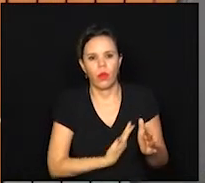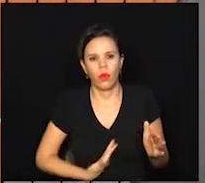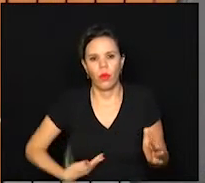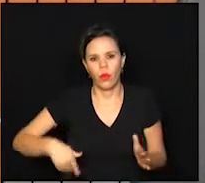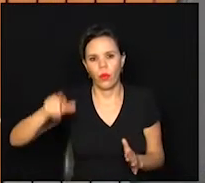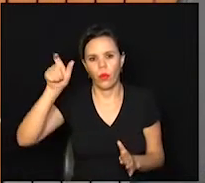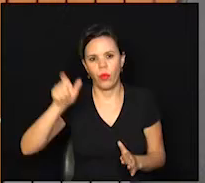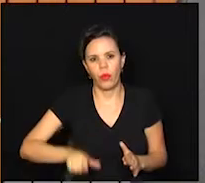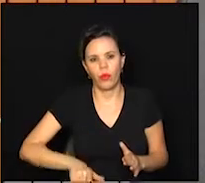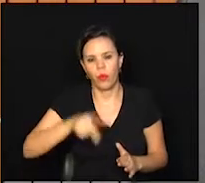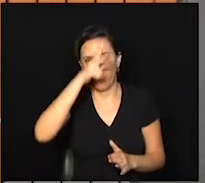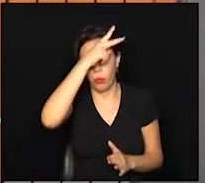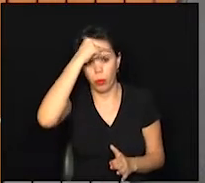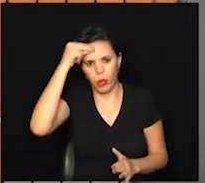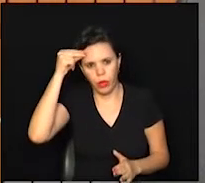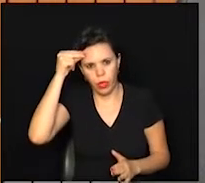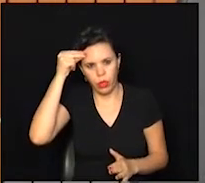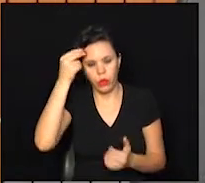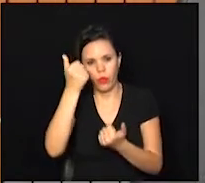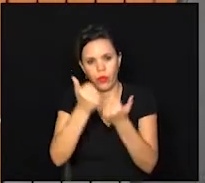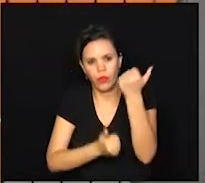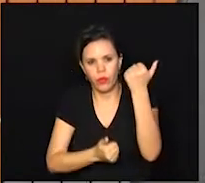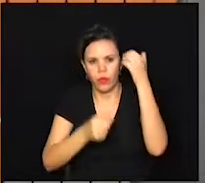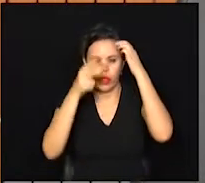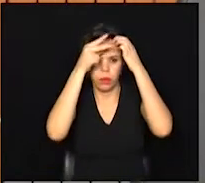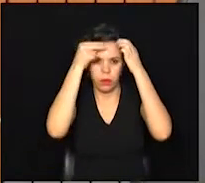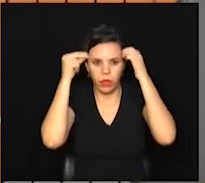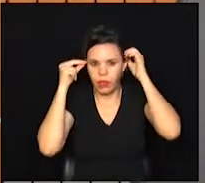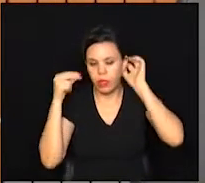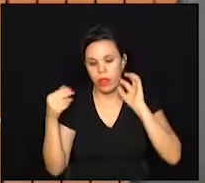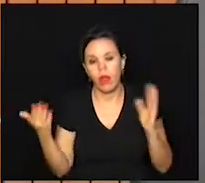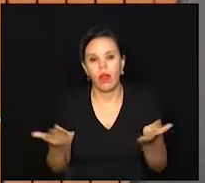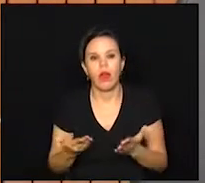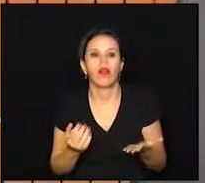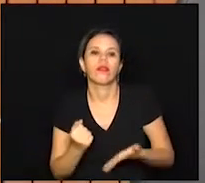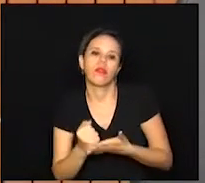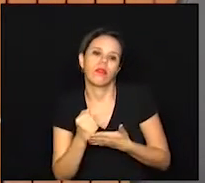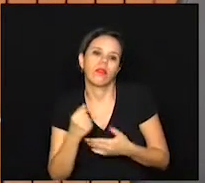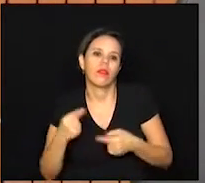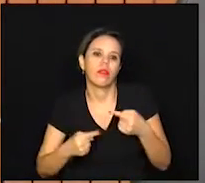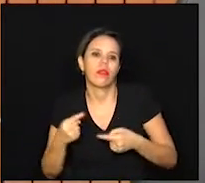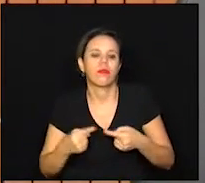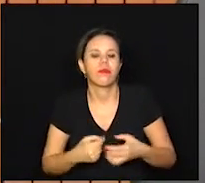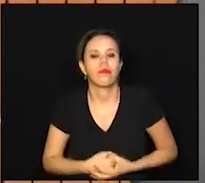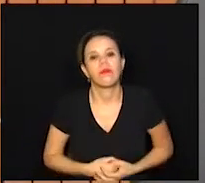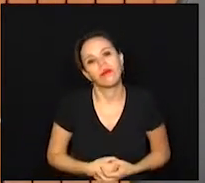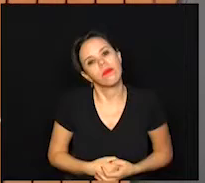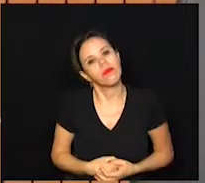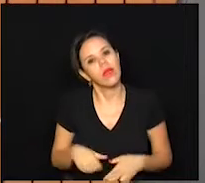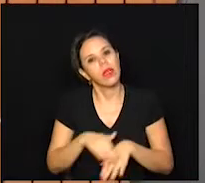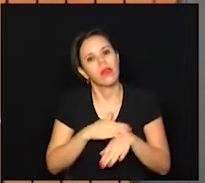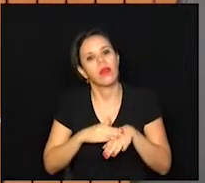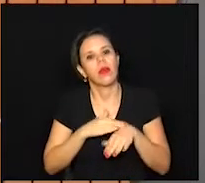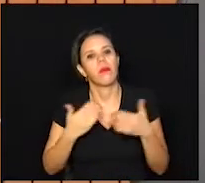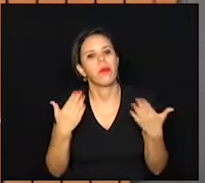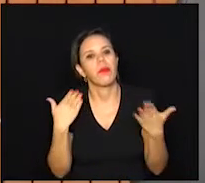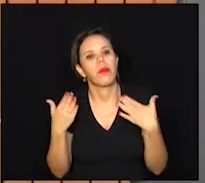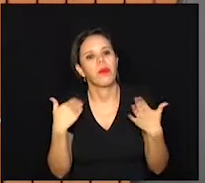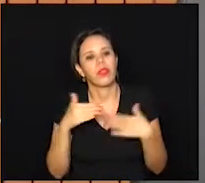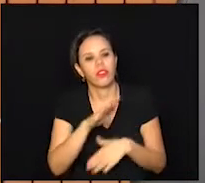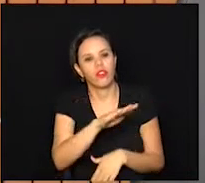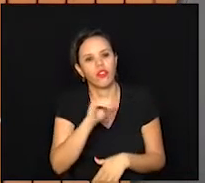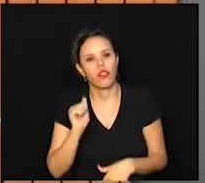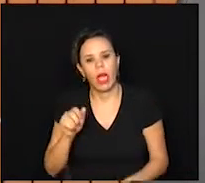do prefeito, do vice-prefeito. E agora, para ajudar nessa discussão, né, quero chamar aqui o